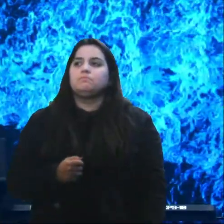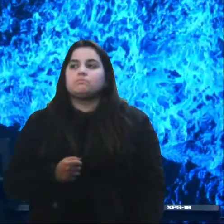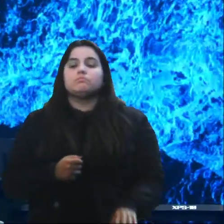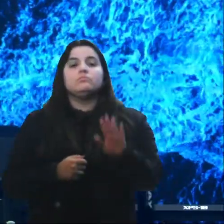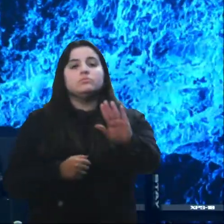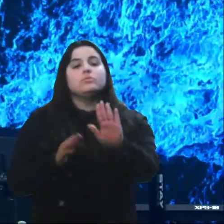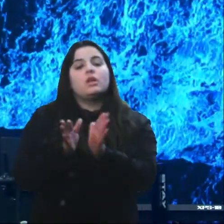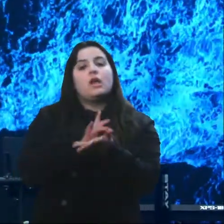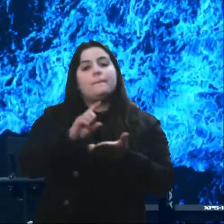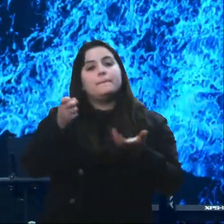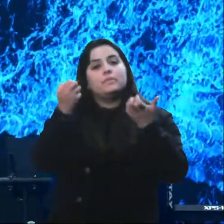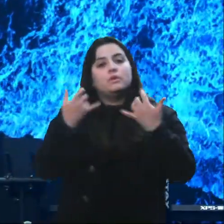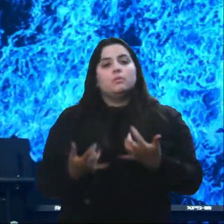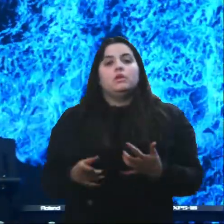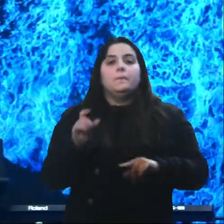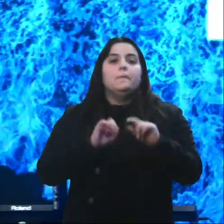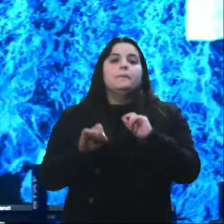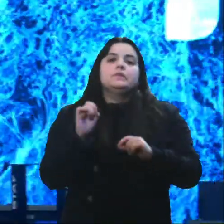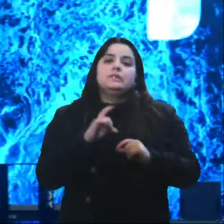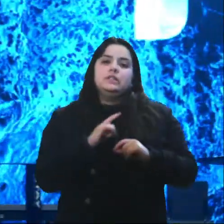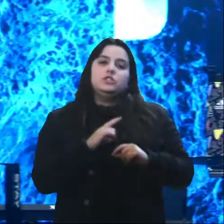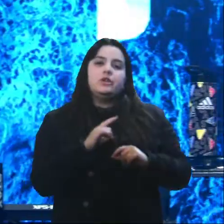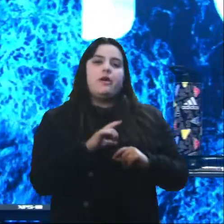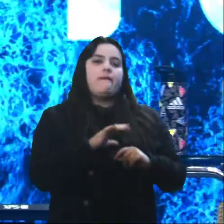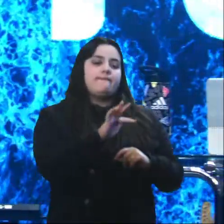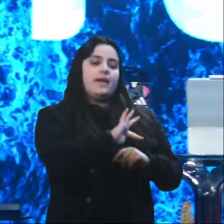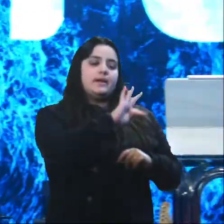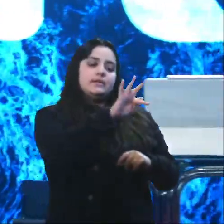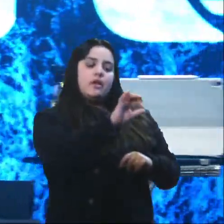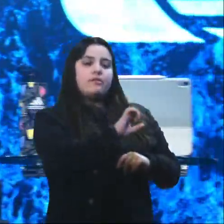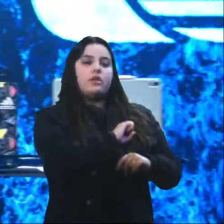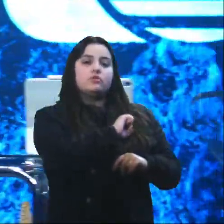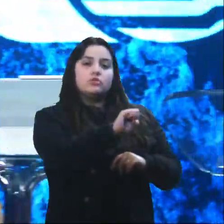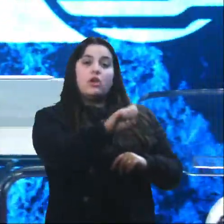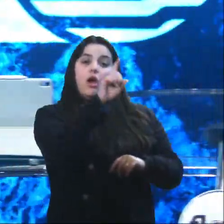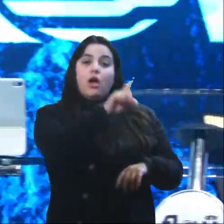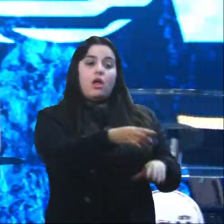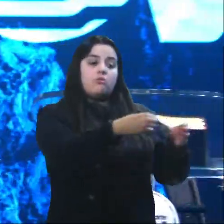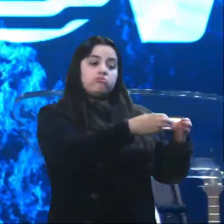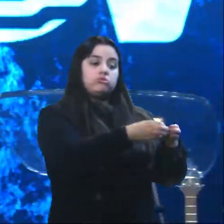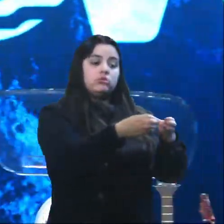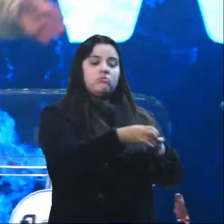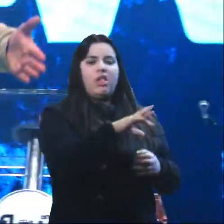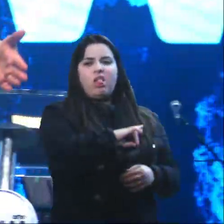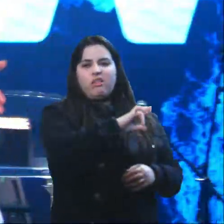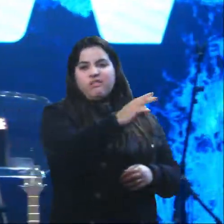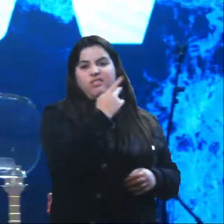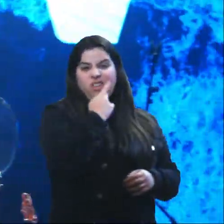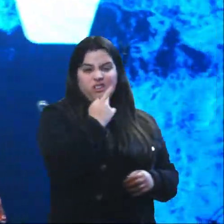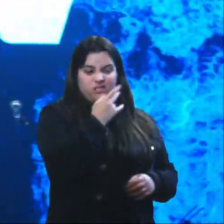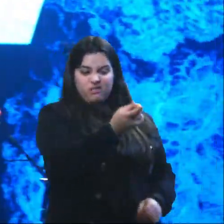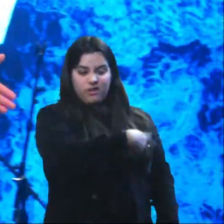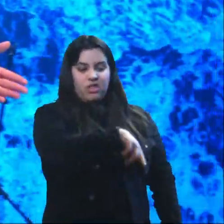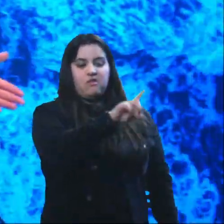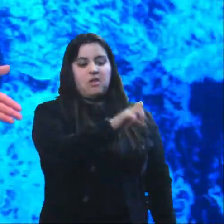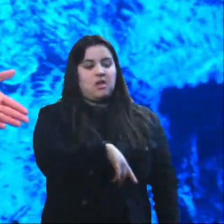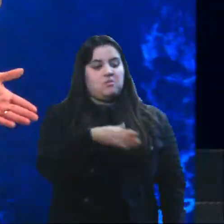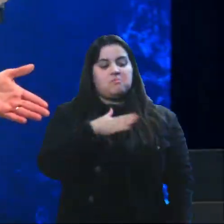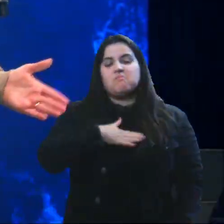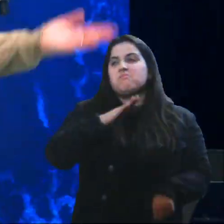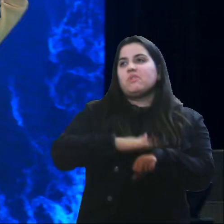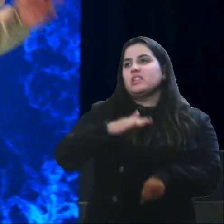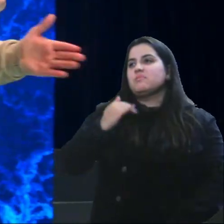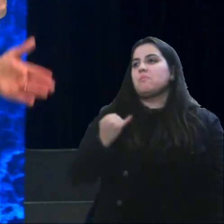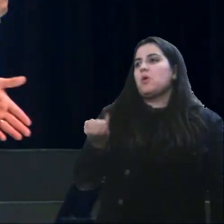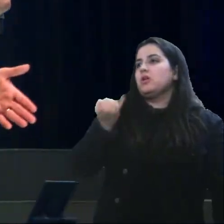eram grupos religiosos e políticos que diziam ser os maiores seguidores de Deus,